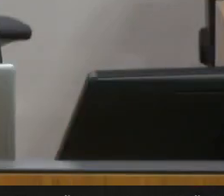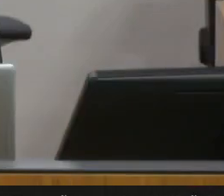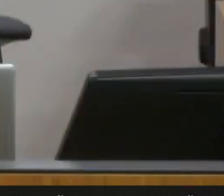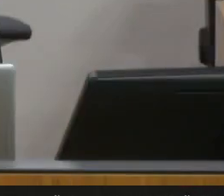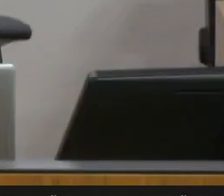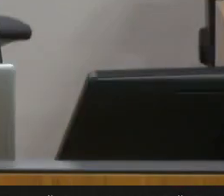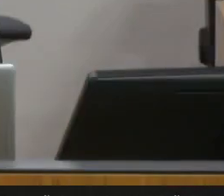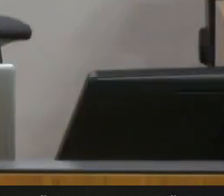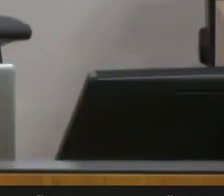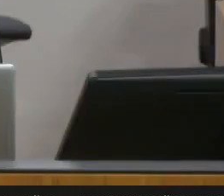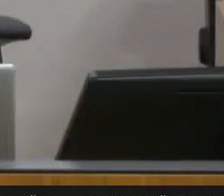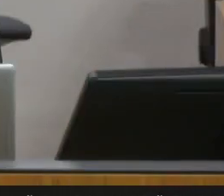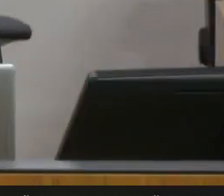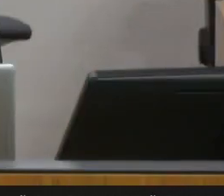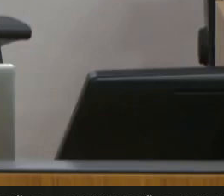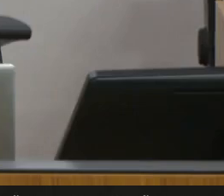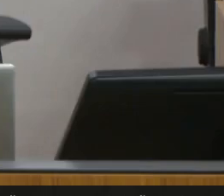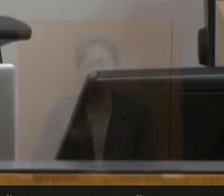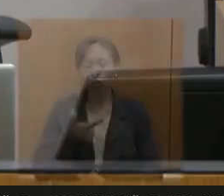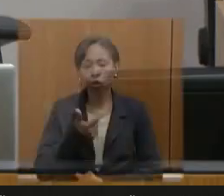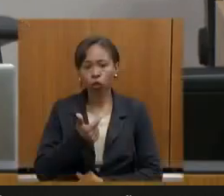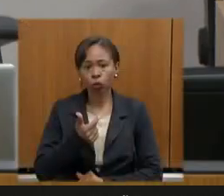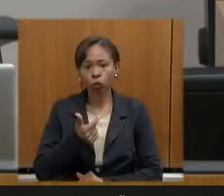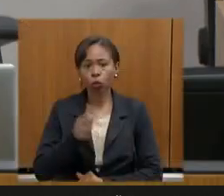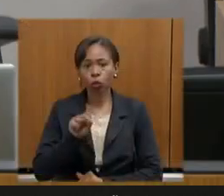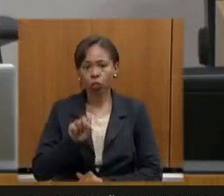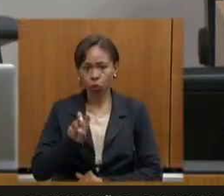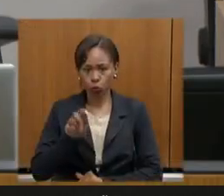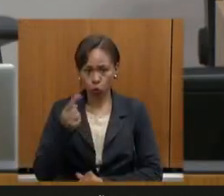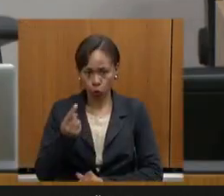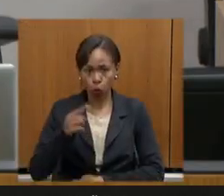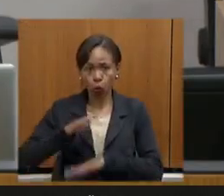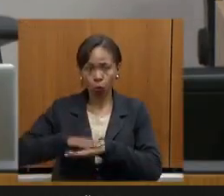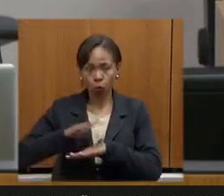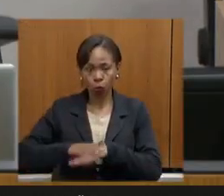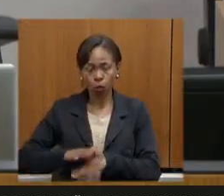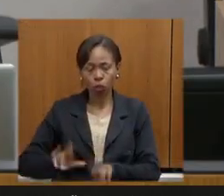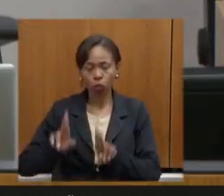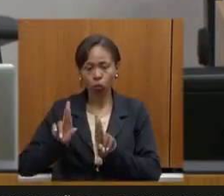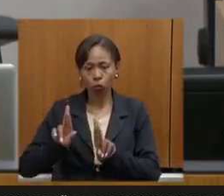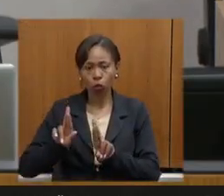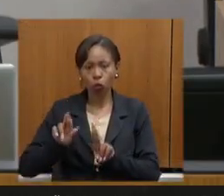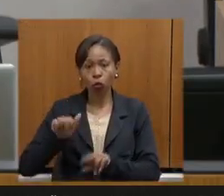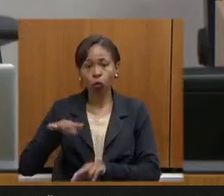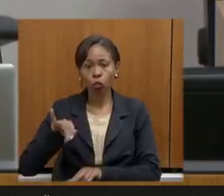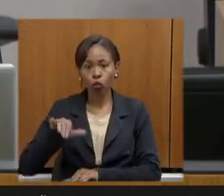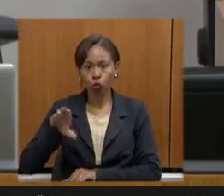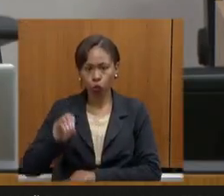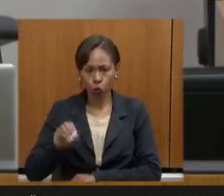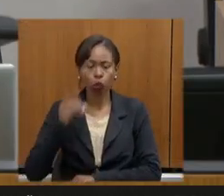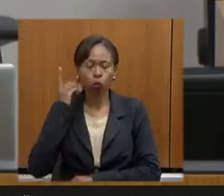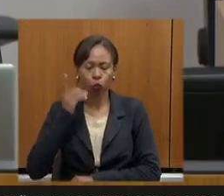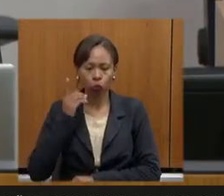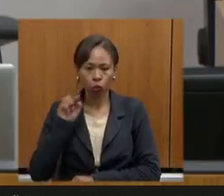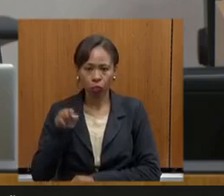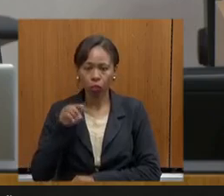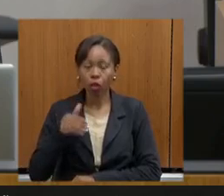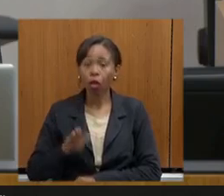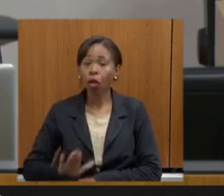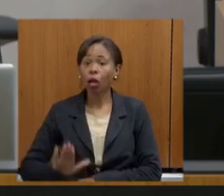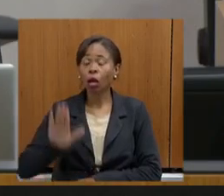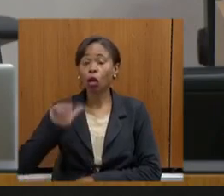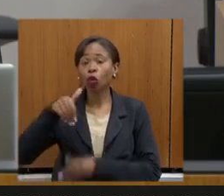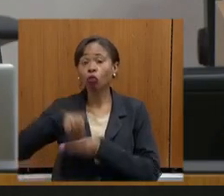o método 12851 de autoria do deputado Antonio Carlos Arantes em